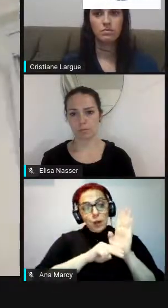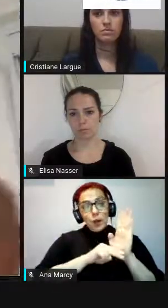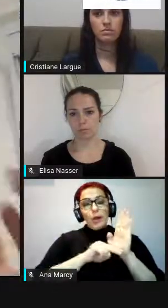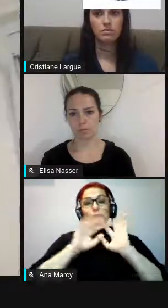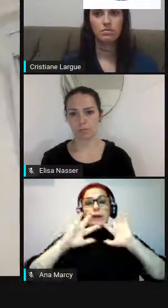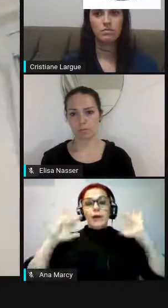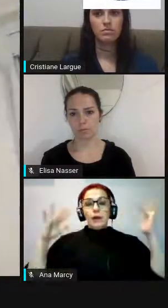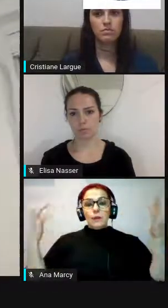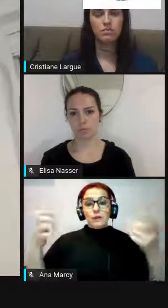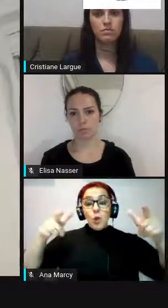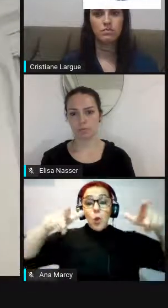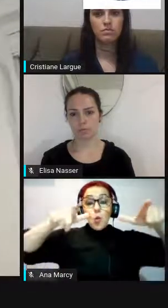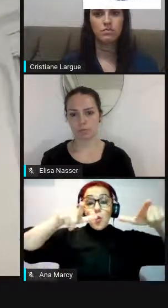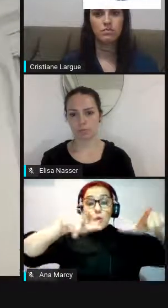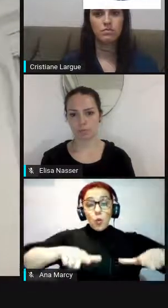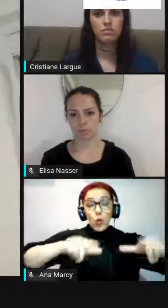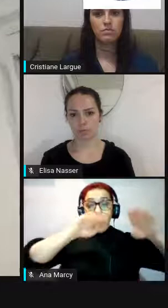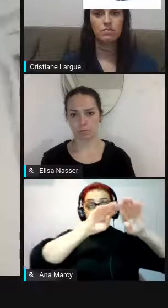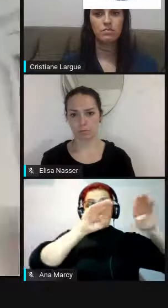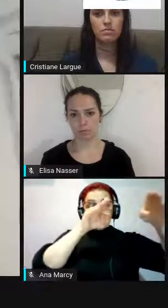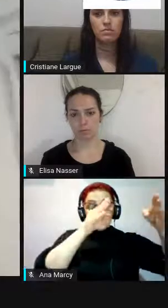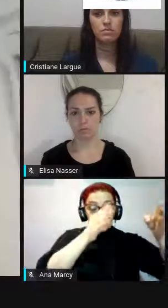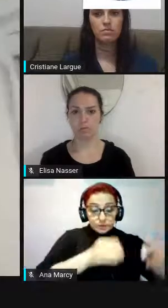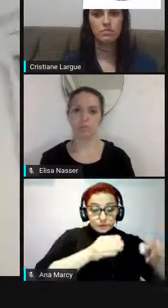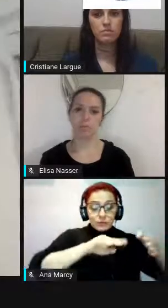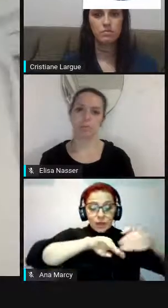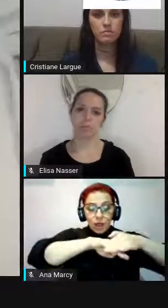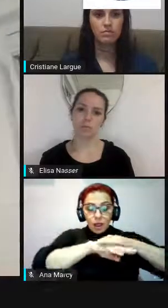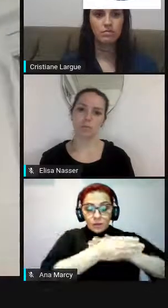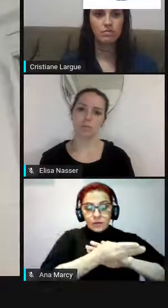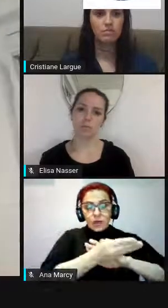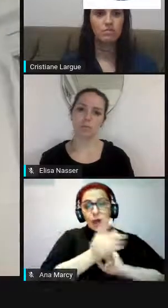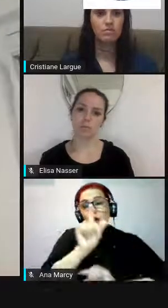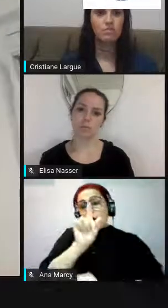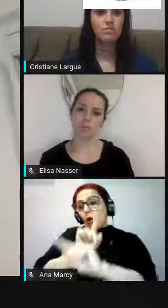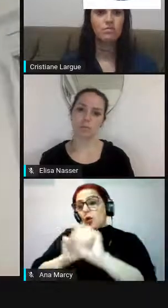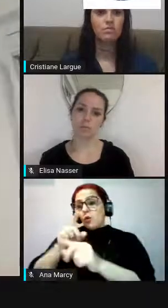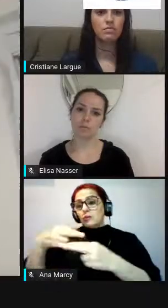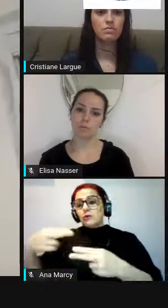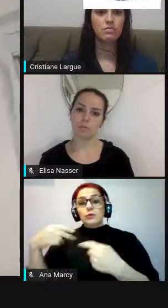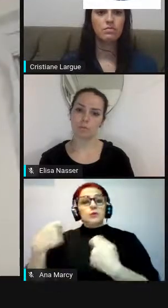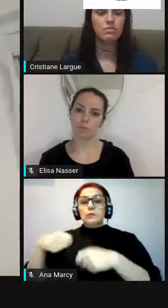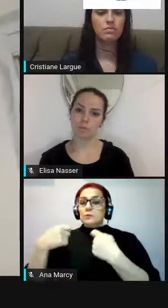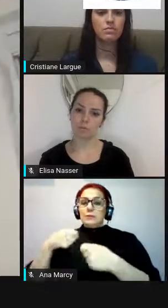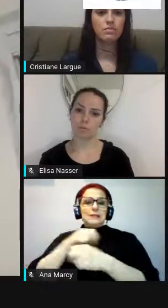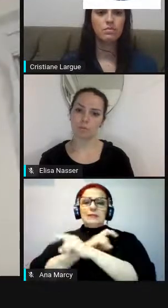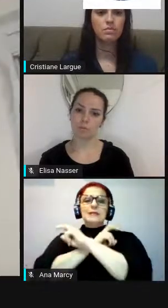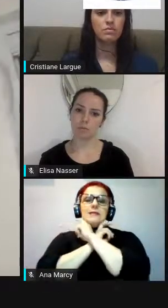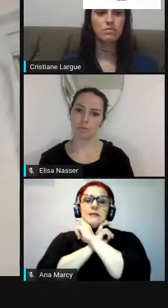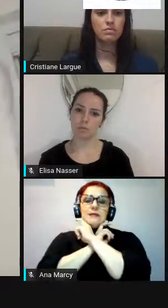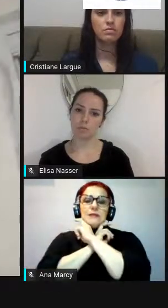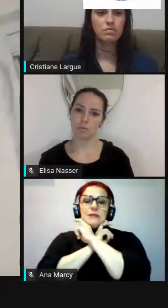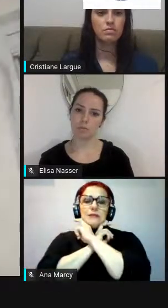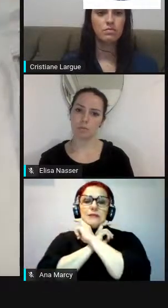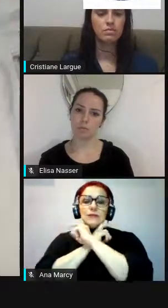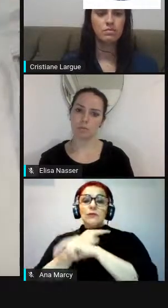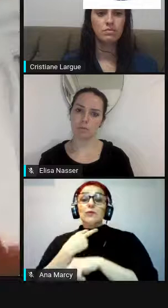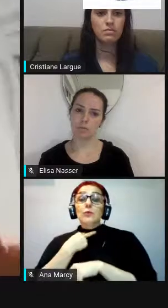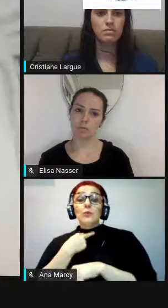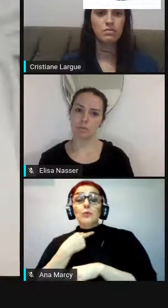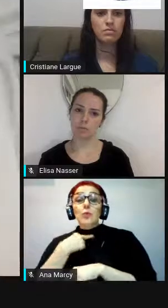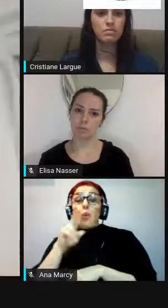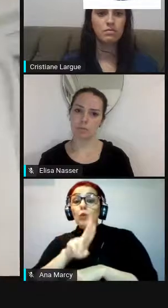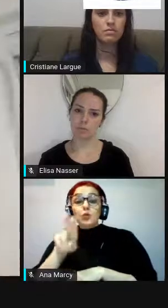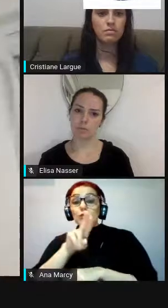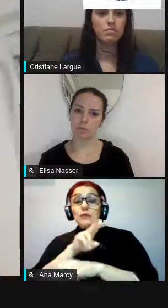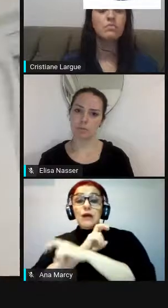né só precisa ter uma série de adaptações mas tem alguns serviços que não requerem o uso de venenos e que na verdade nem pode nem